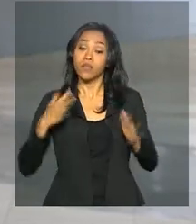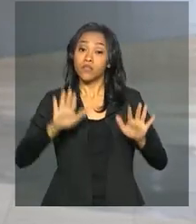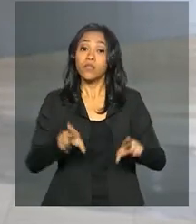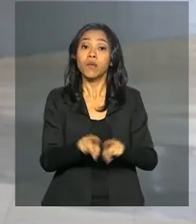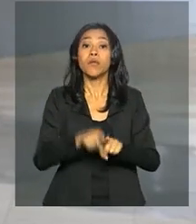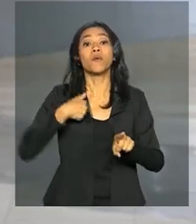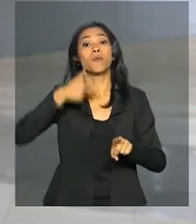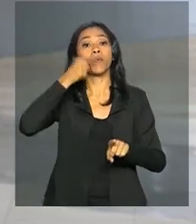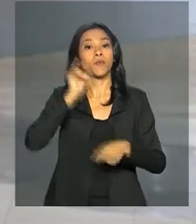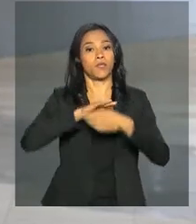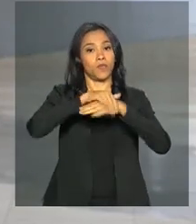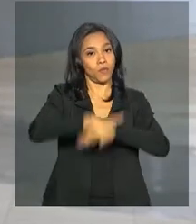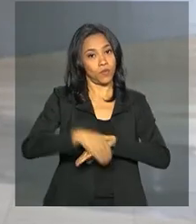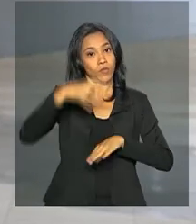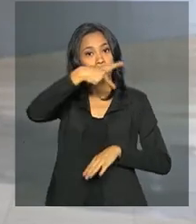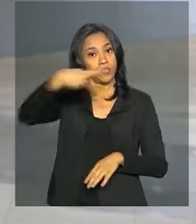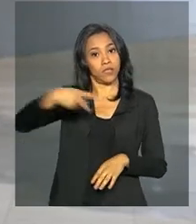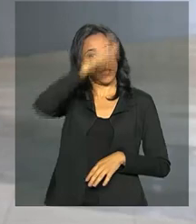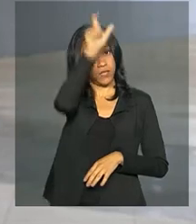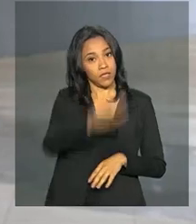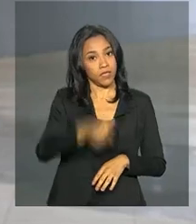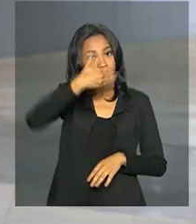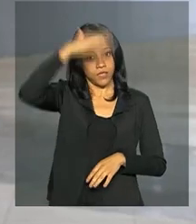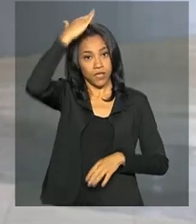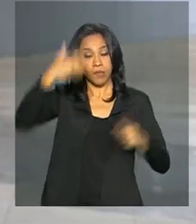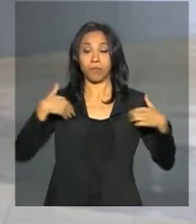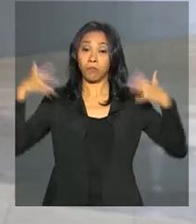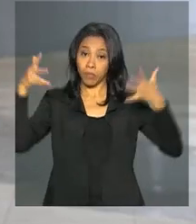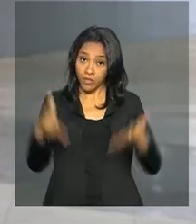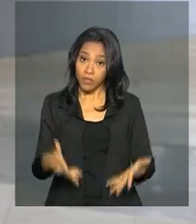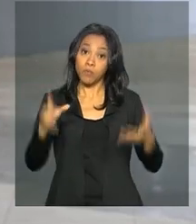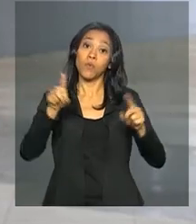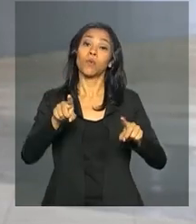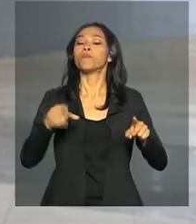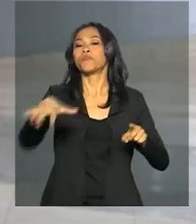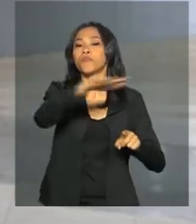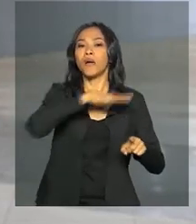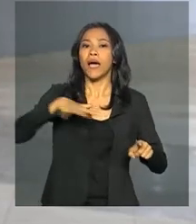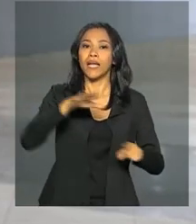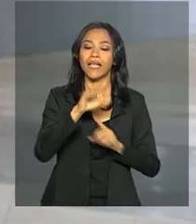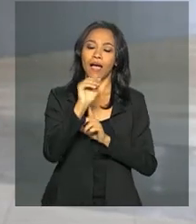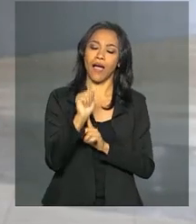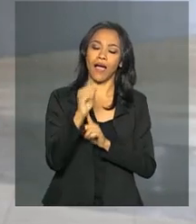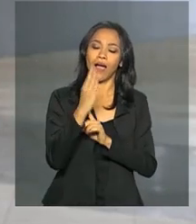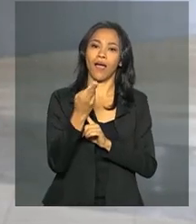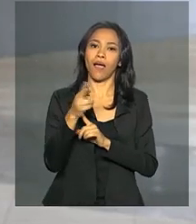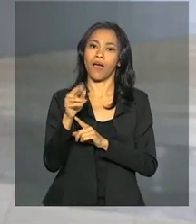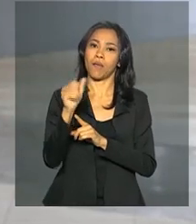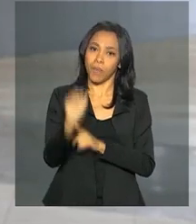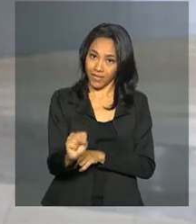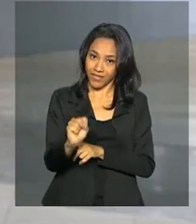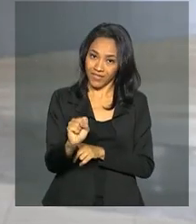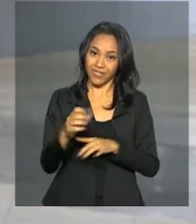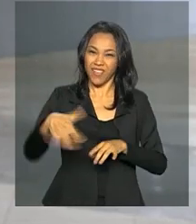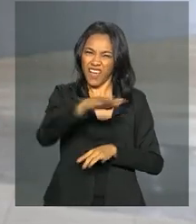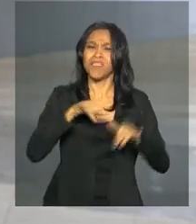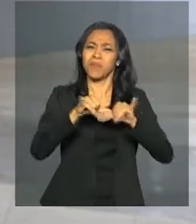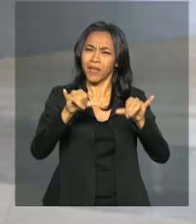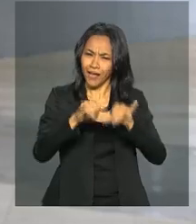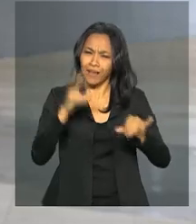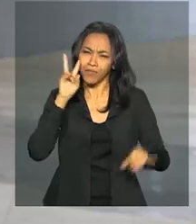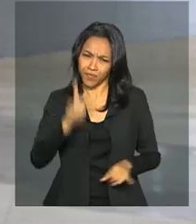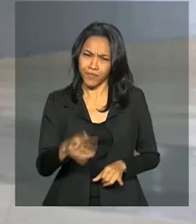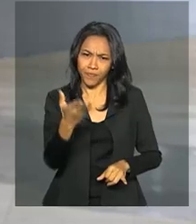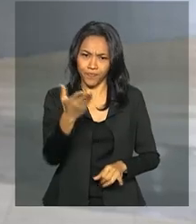de um jantar com representantes do setor de supermercados, a Abras. A repórter Luana Karen acompanhou.